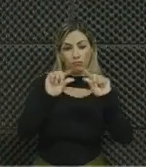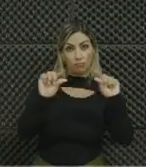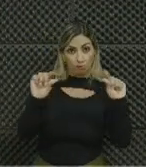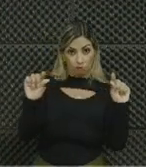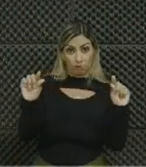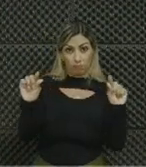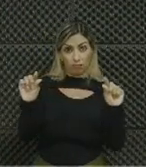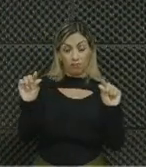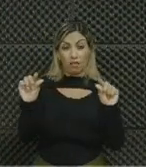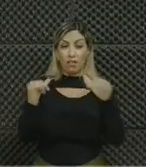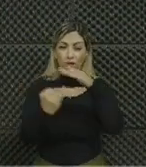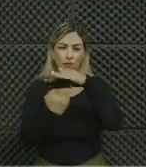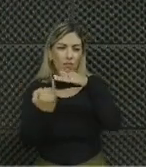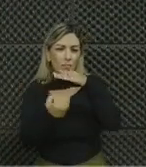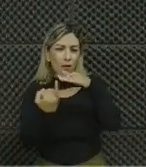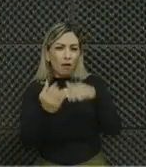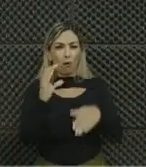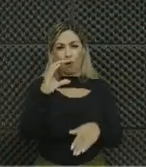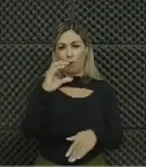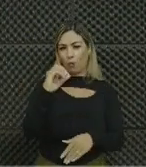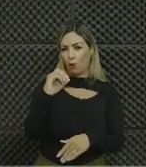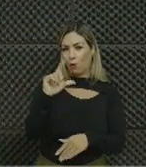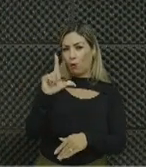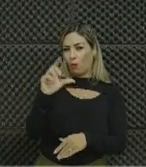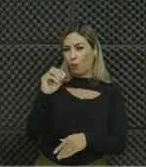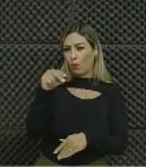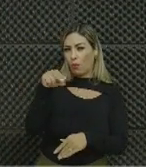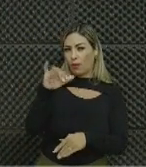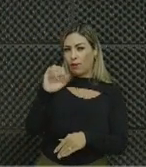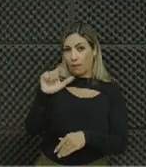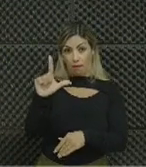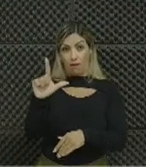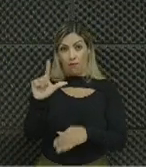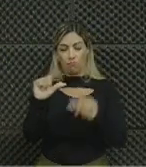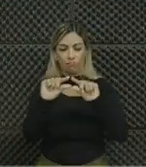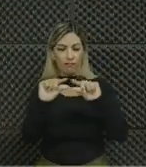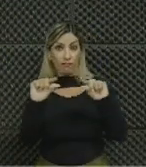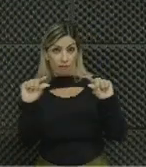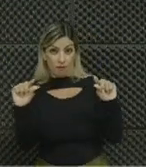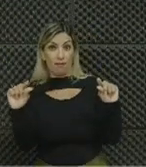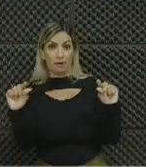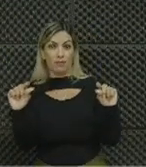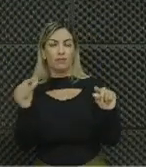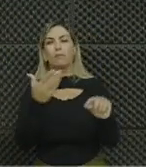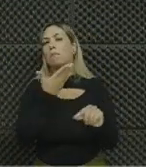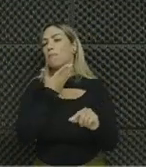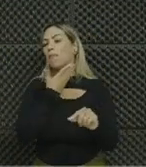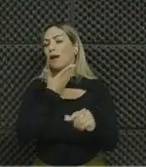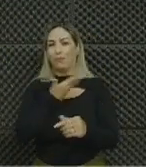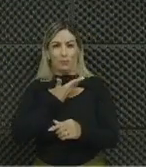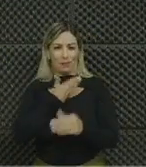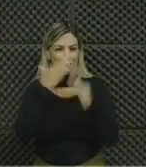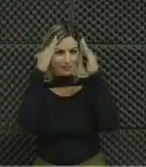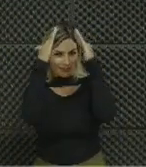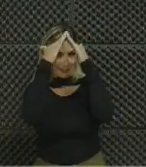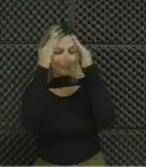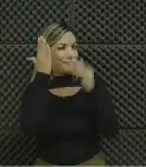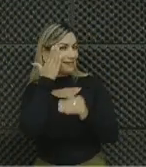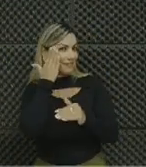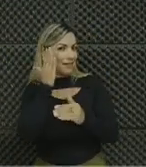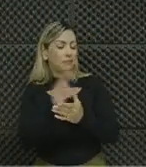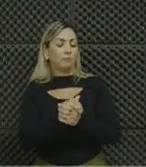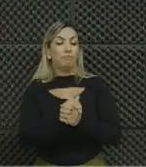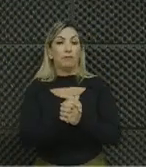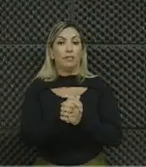são coloquiais, as expressões do dia a dia, sabe? Que nós falamos com os amigos em casa. Então,